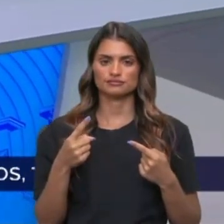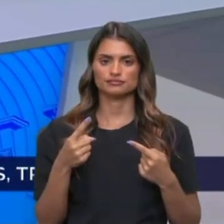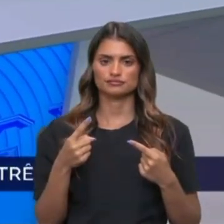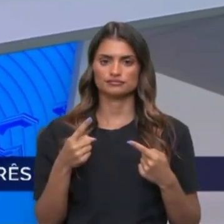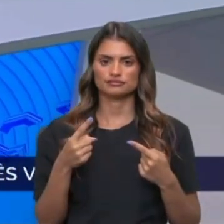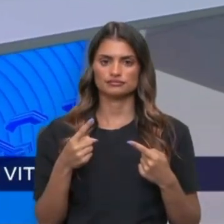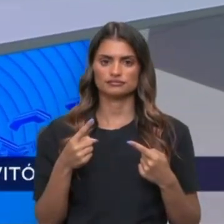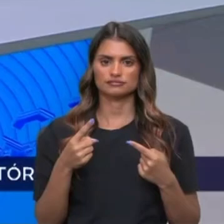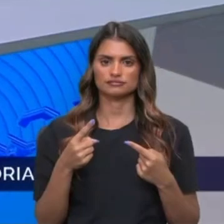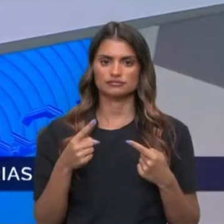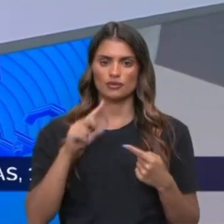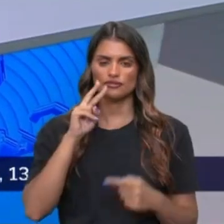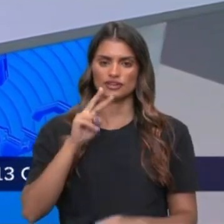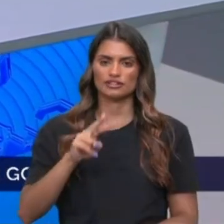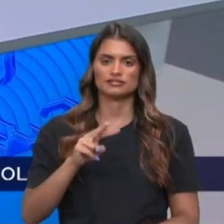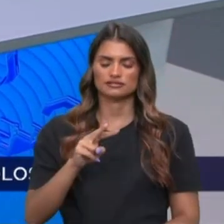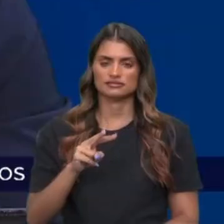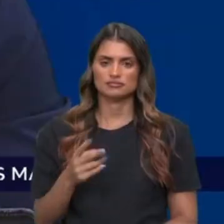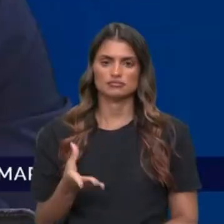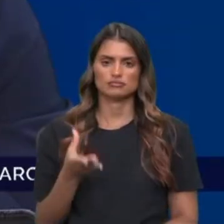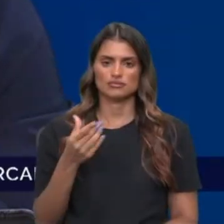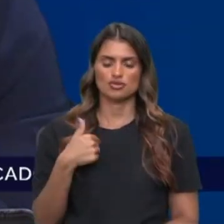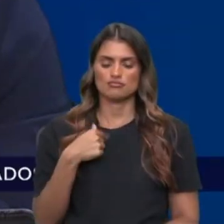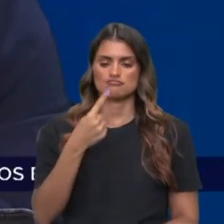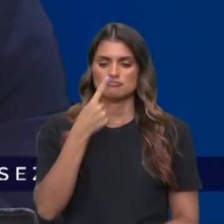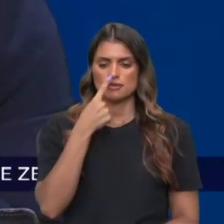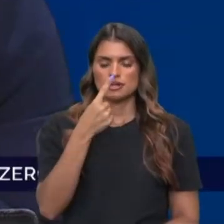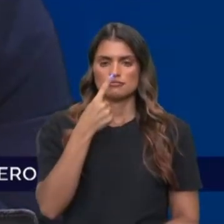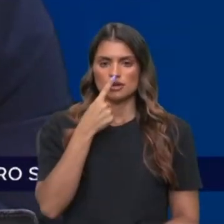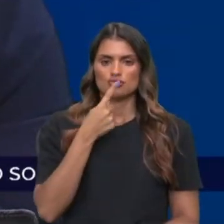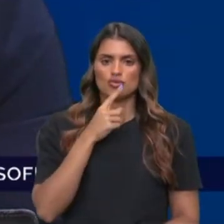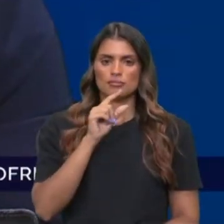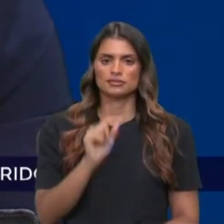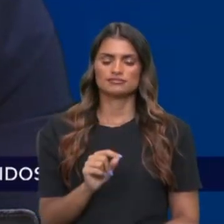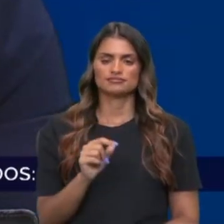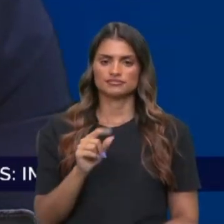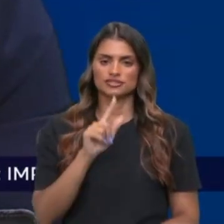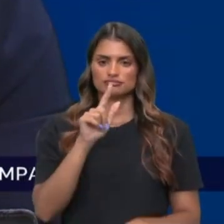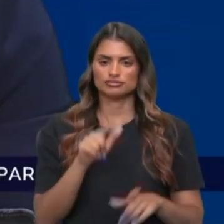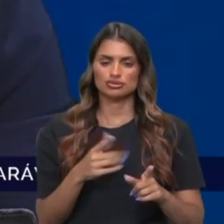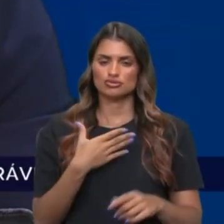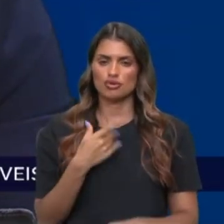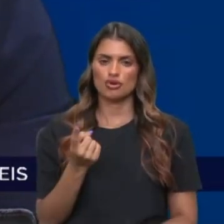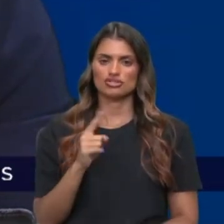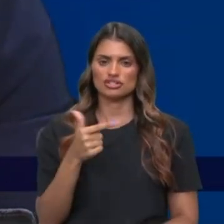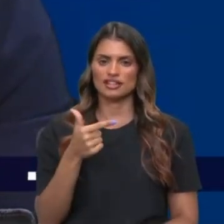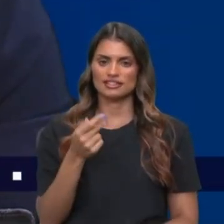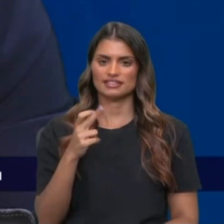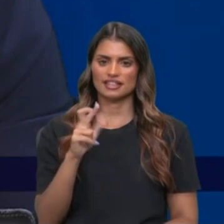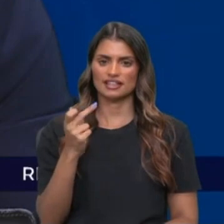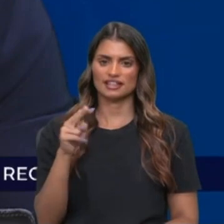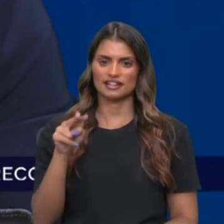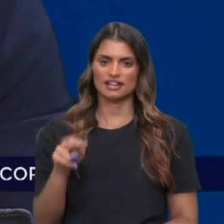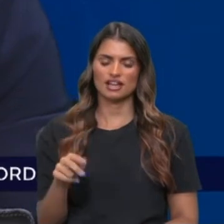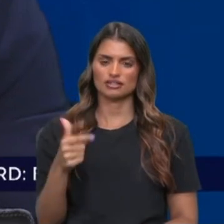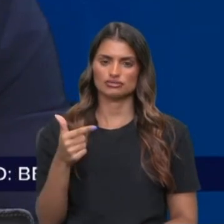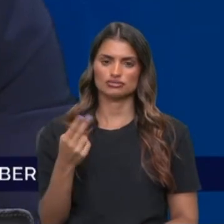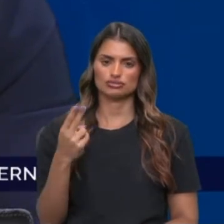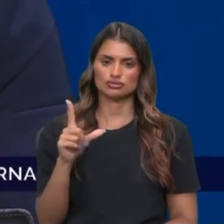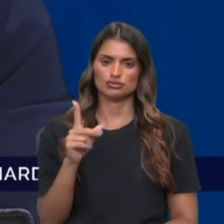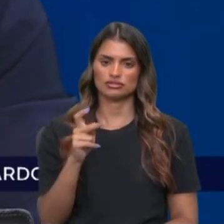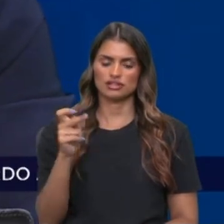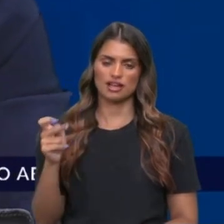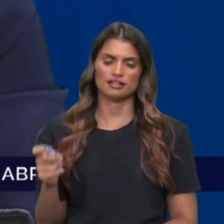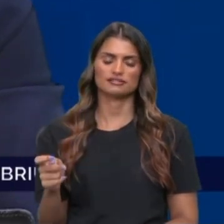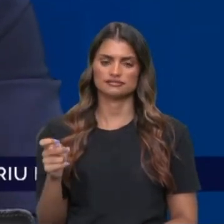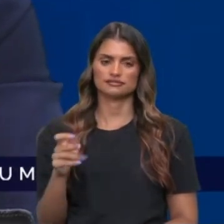das paisagens cósmicas que eu mais gosto. Tem um nome que, se calhar, muitos que estão lá em casa não gostam. Tarântula. Vamos até à nebulosa da Tarântula, que